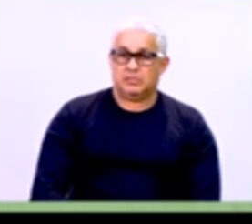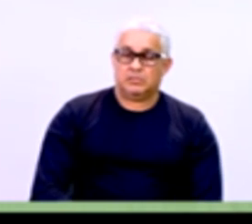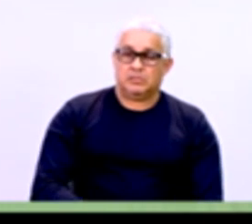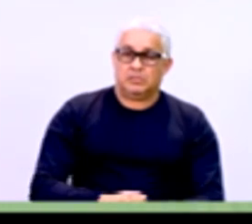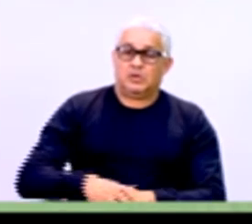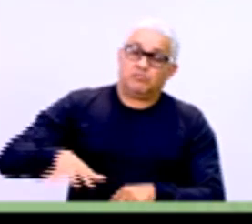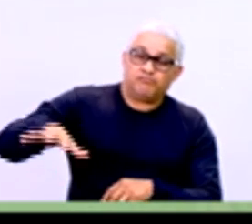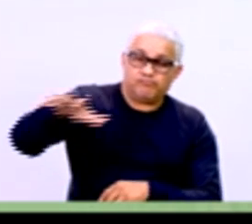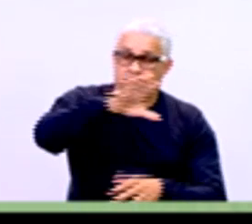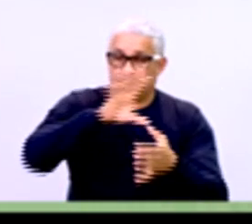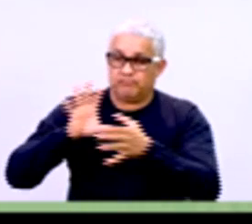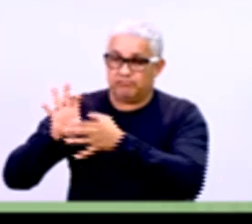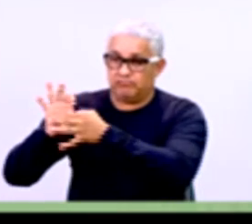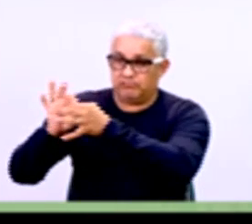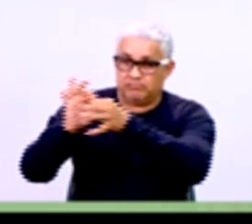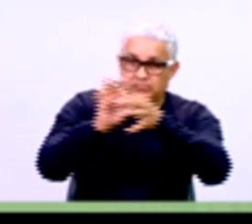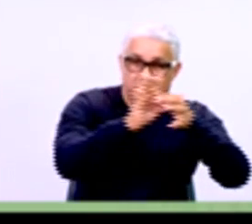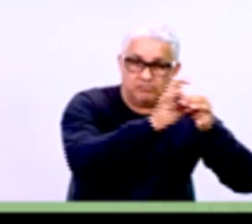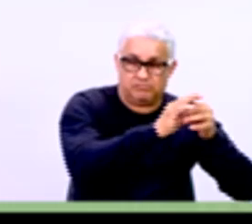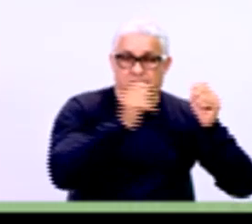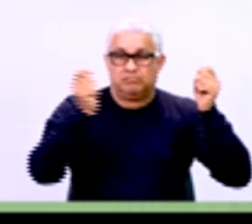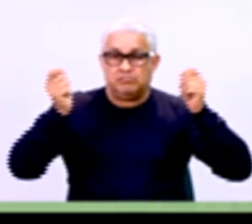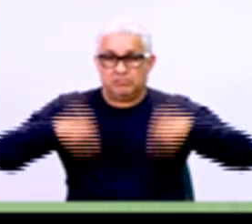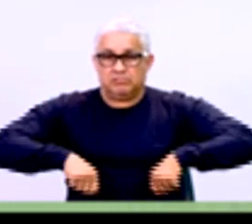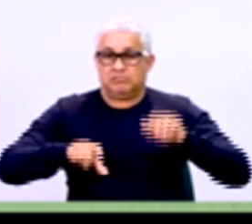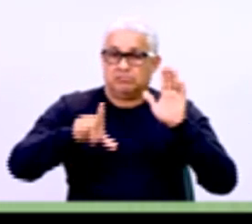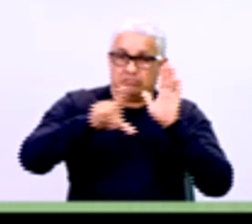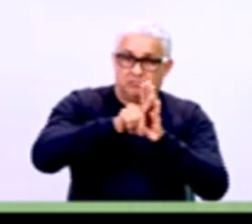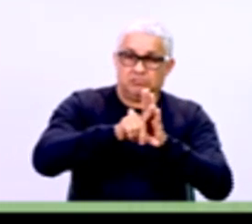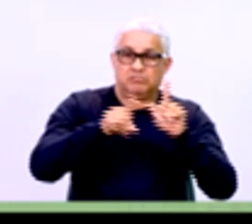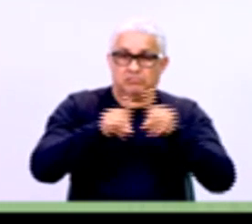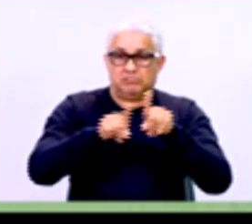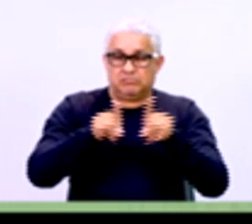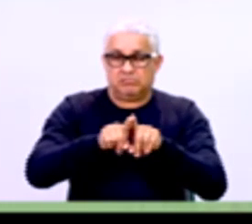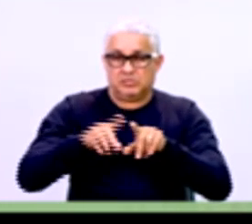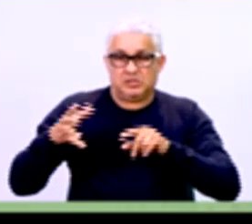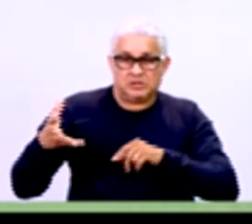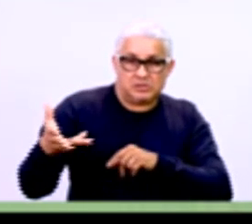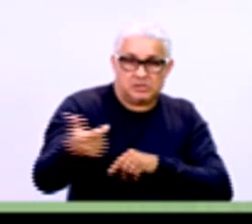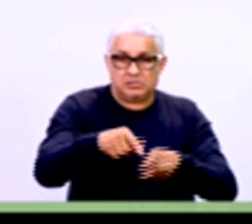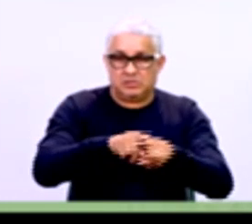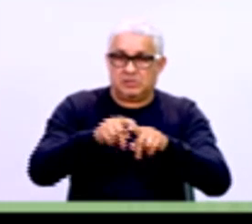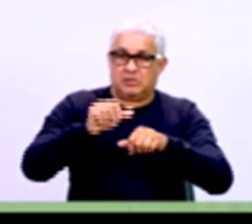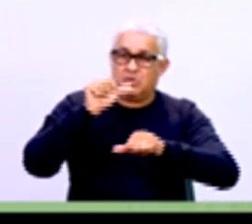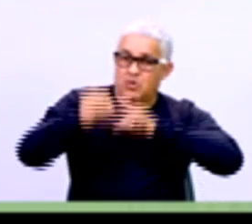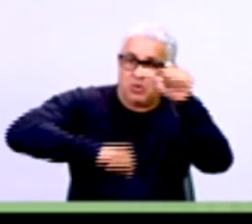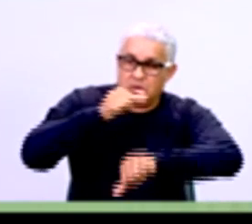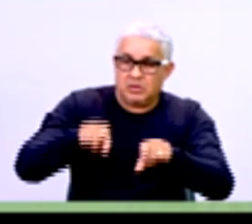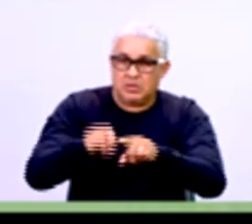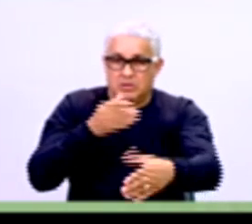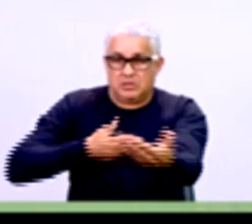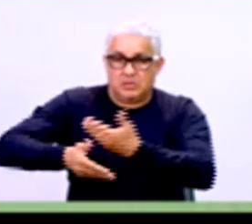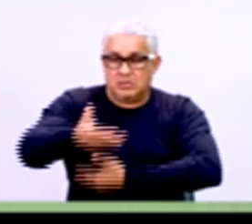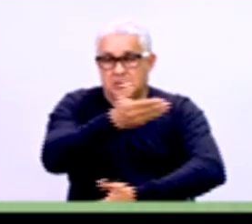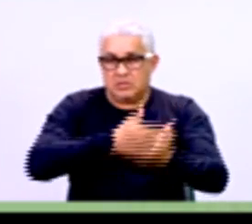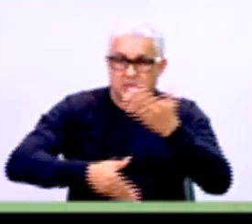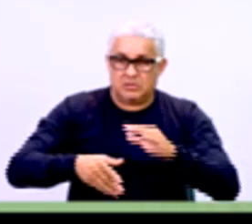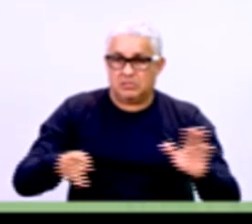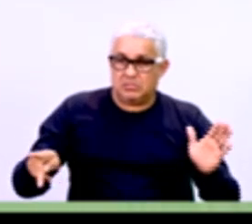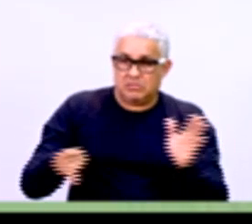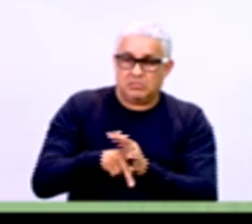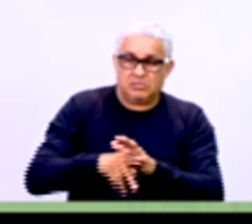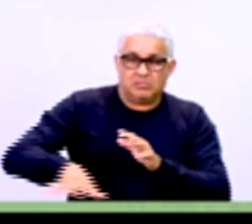é o conjunto de condições, leis, influências, alterações e interações de ordem